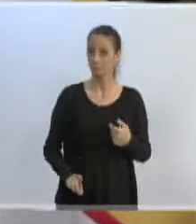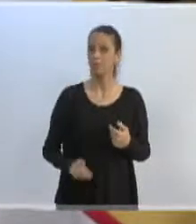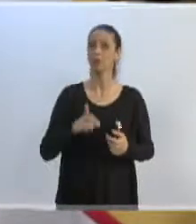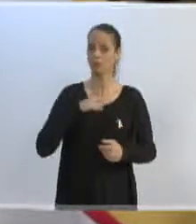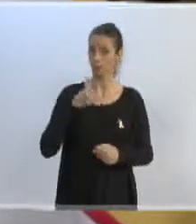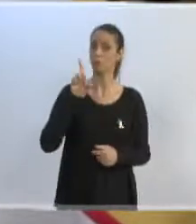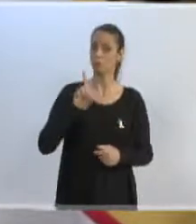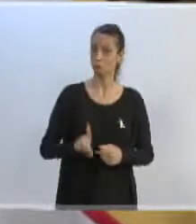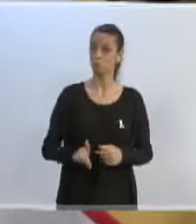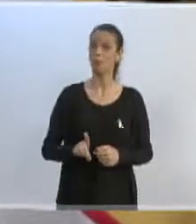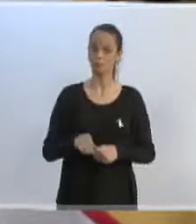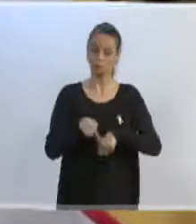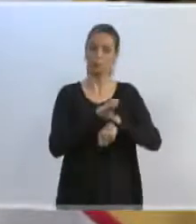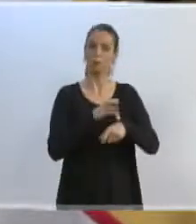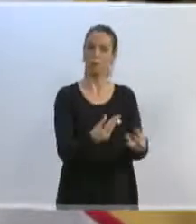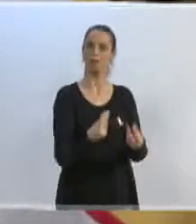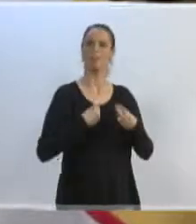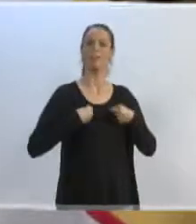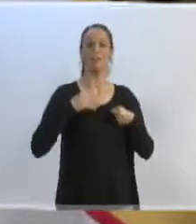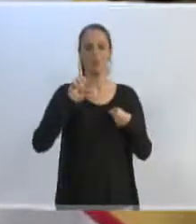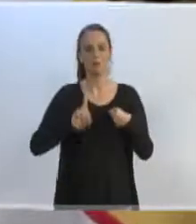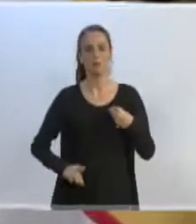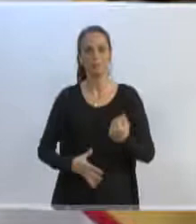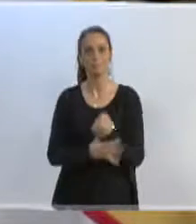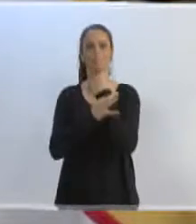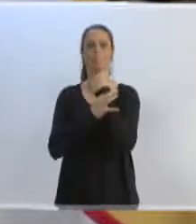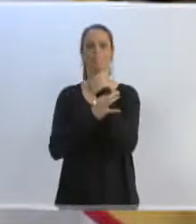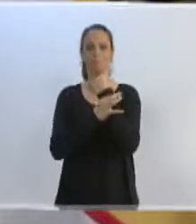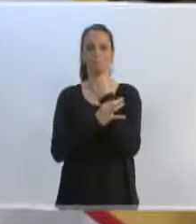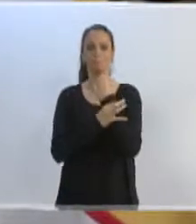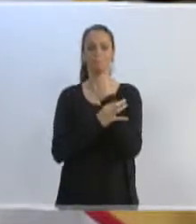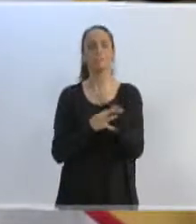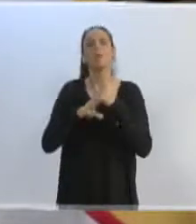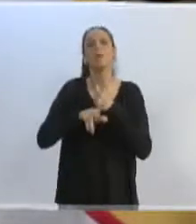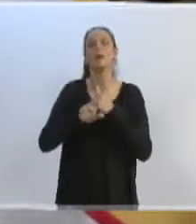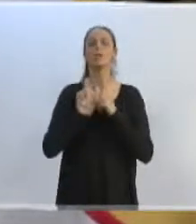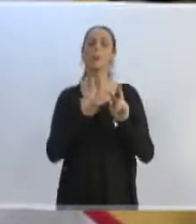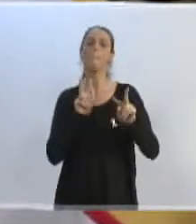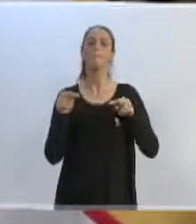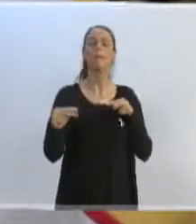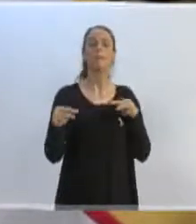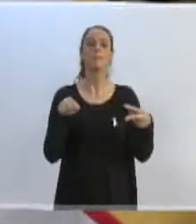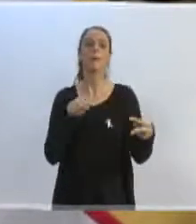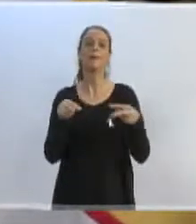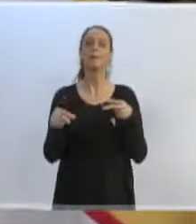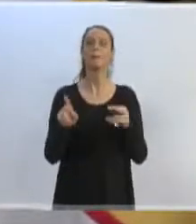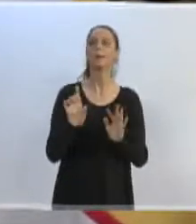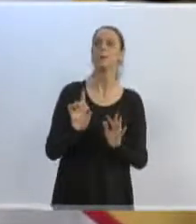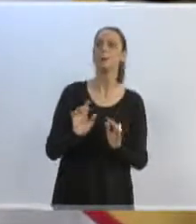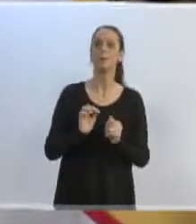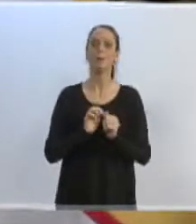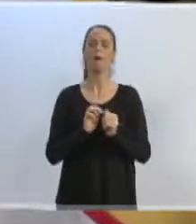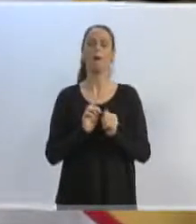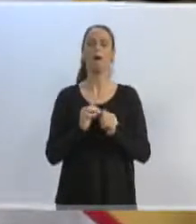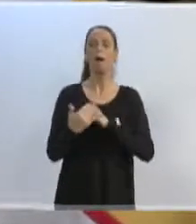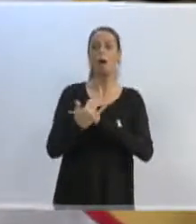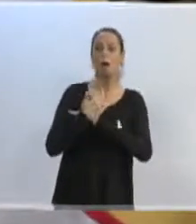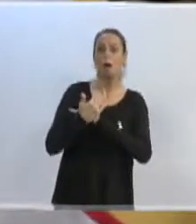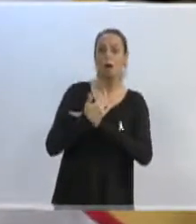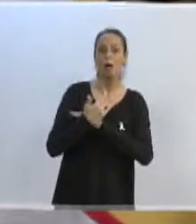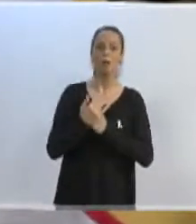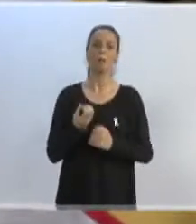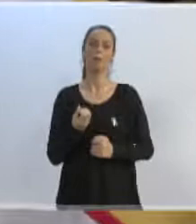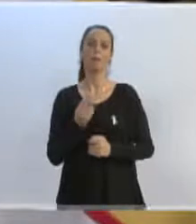direitos constitucionais assegurados, não numa perspectiva, né, assistencialista